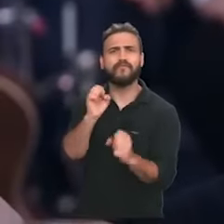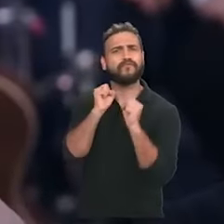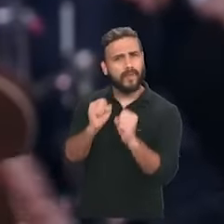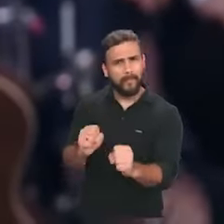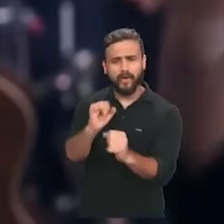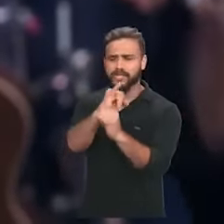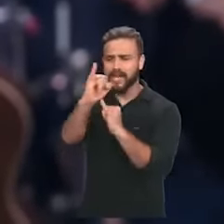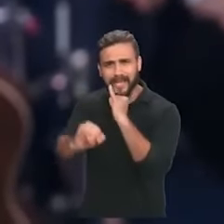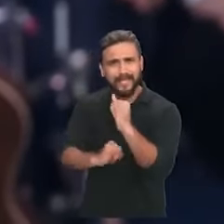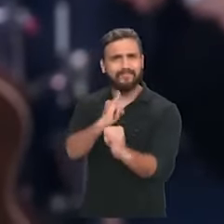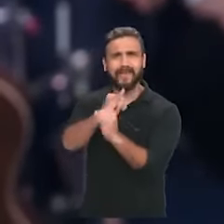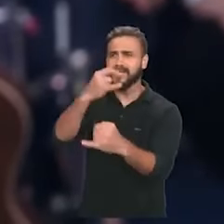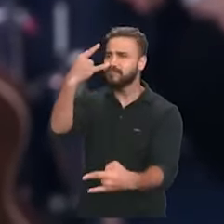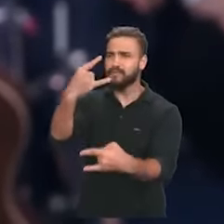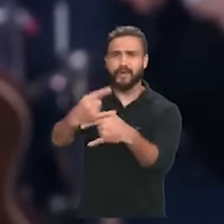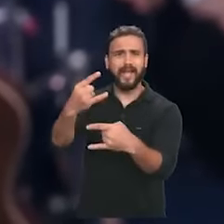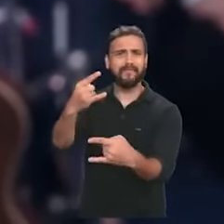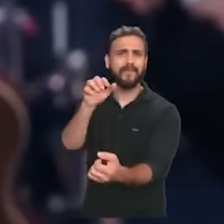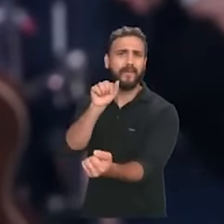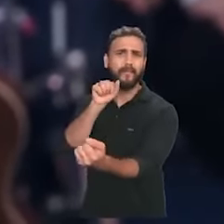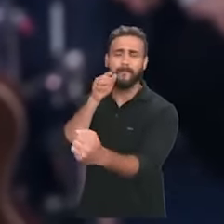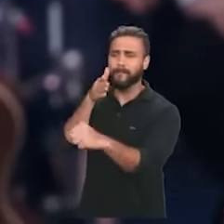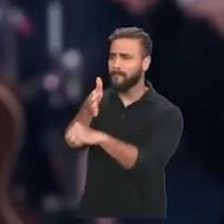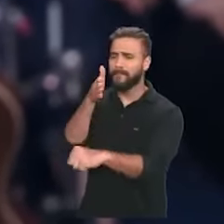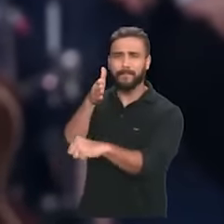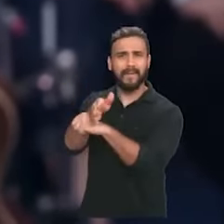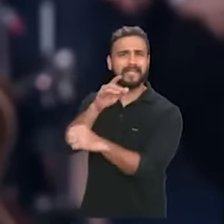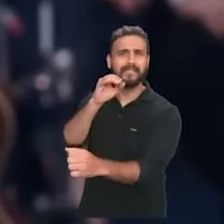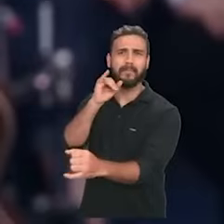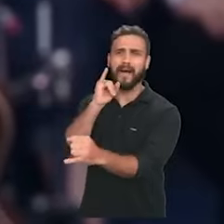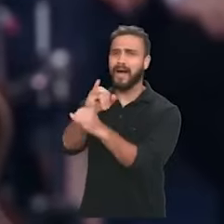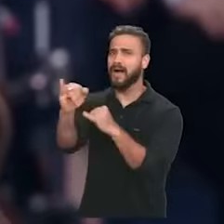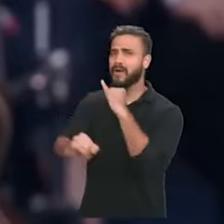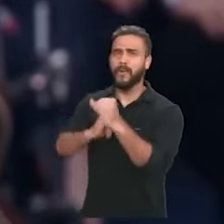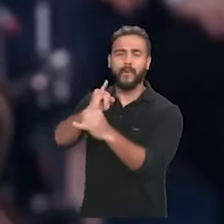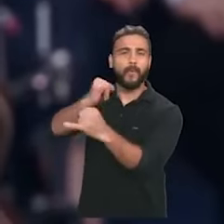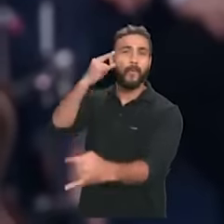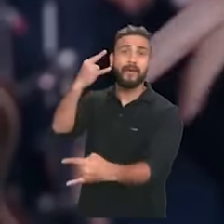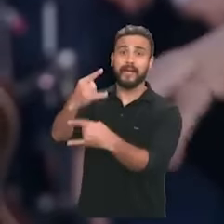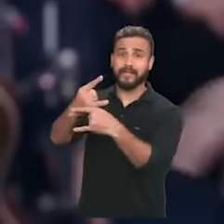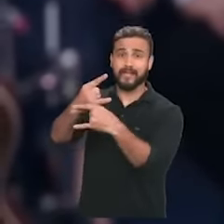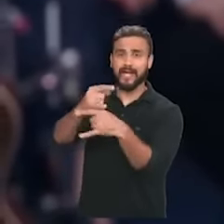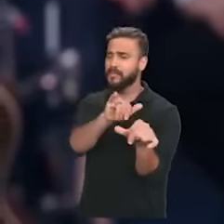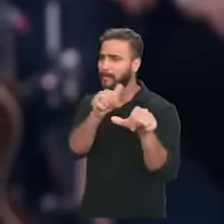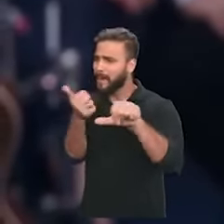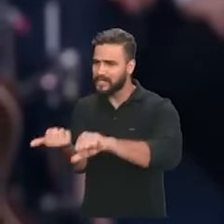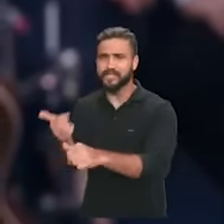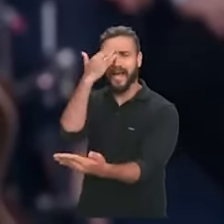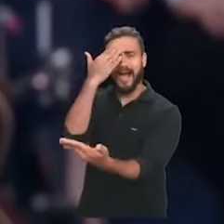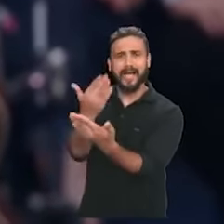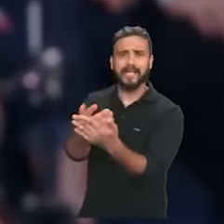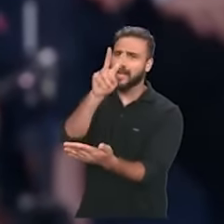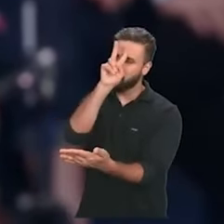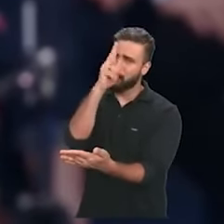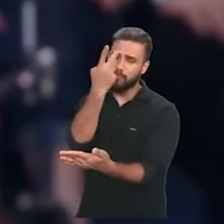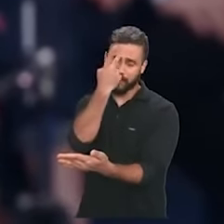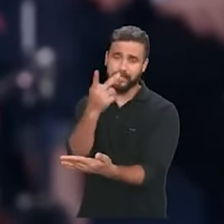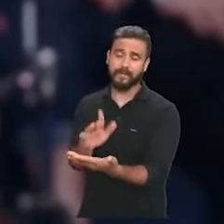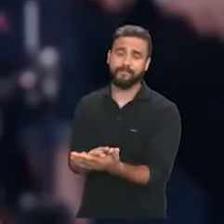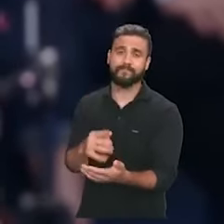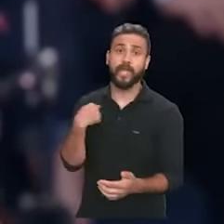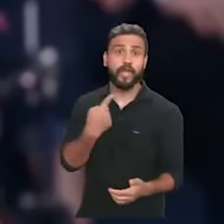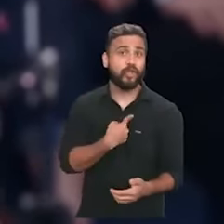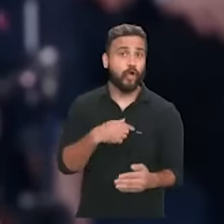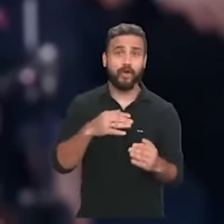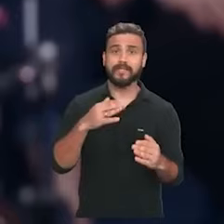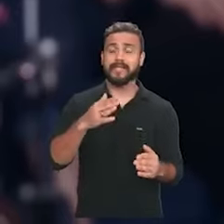do batismo, a gente batiza, bota o nome de todo mundo no telão, porque nós estamos batizando na nossa igreja centenas de